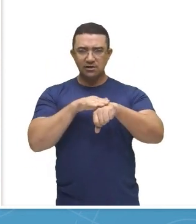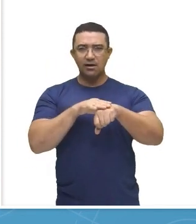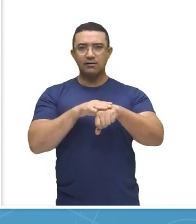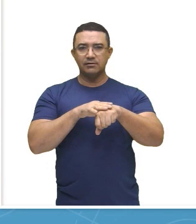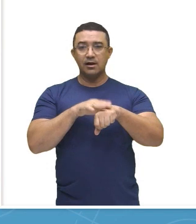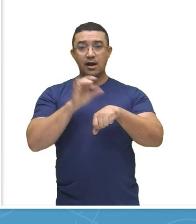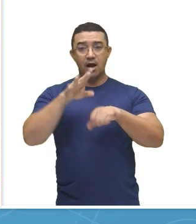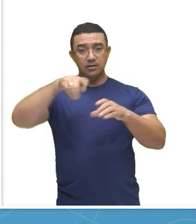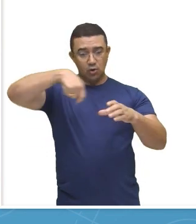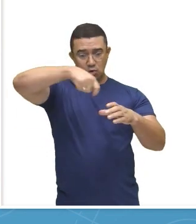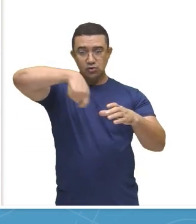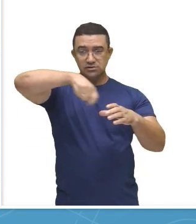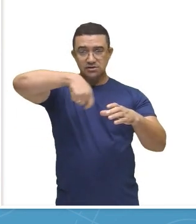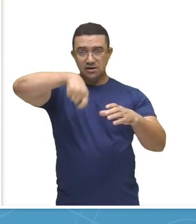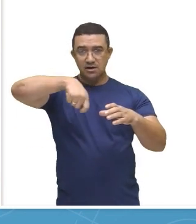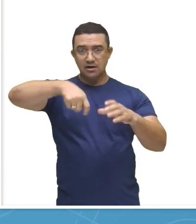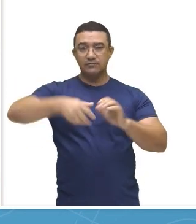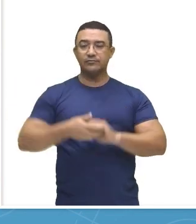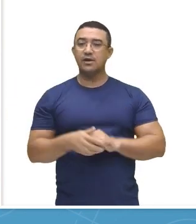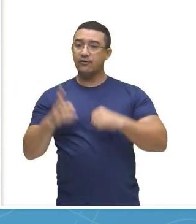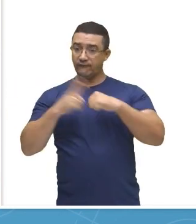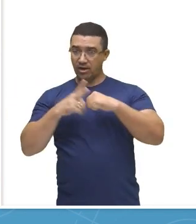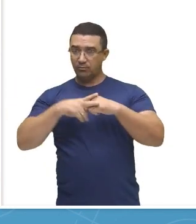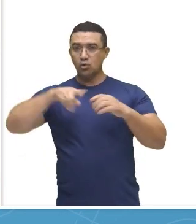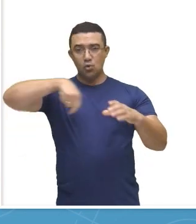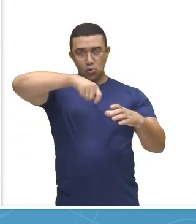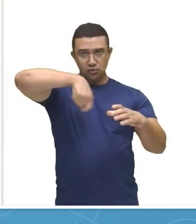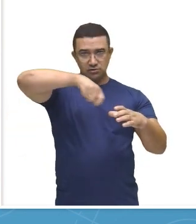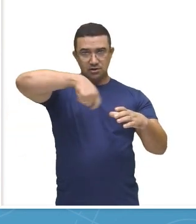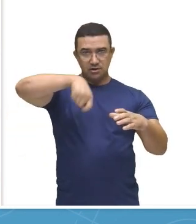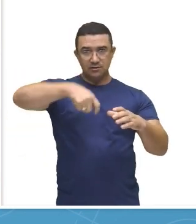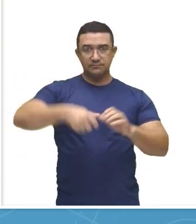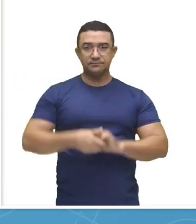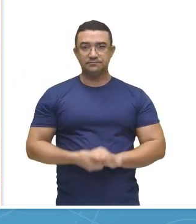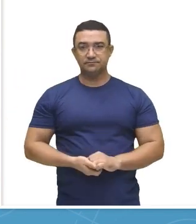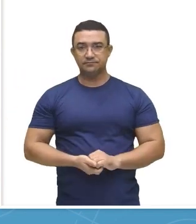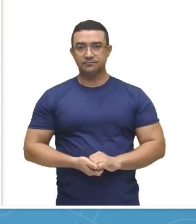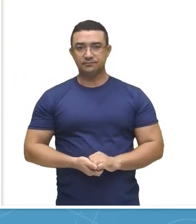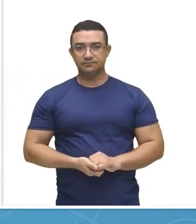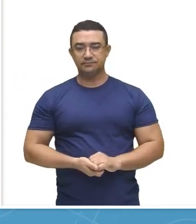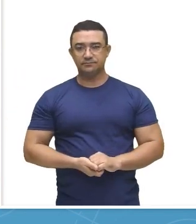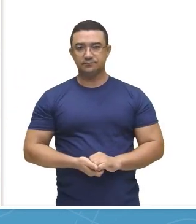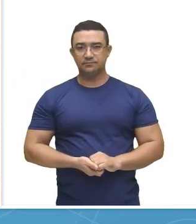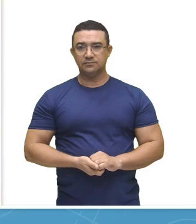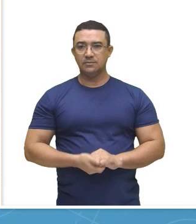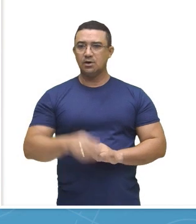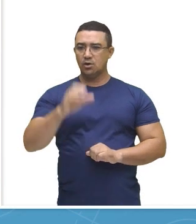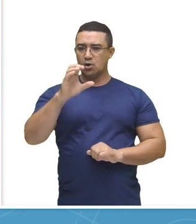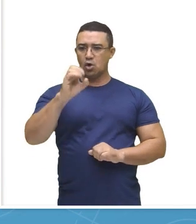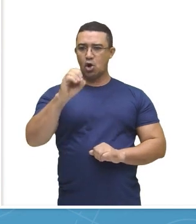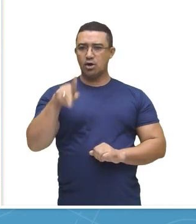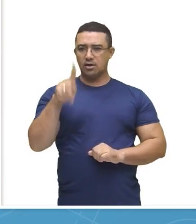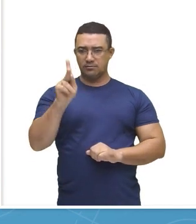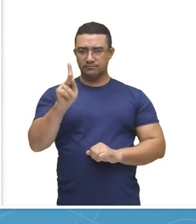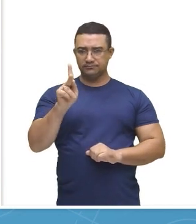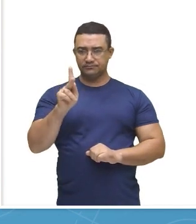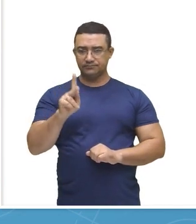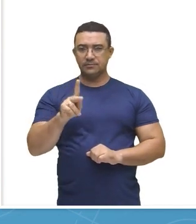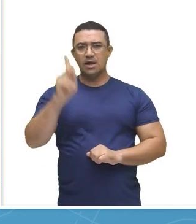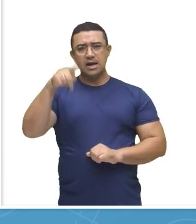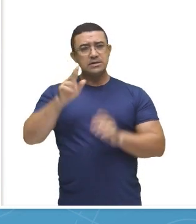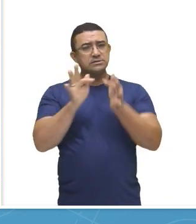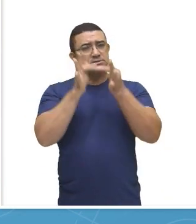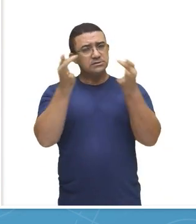Cook, cozinhar. Então eu tenho aqui o verbo cook, cook, cook. É a pronúncia desse verbo, cook. É bem